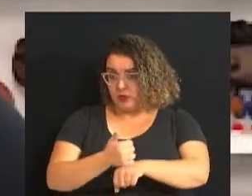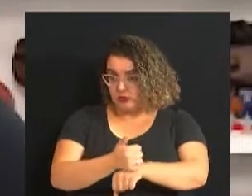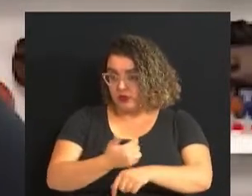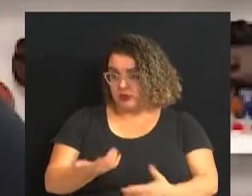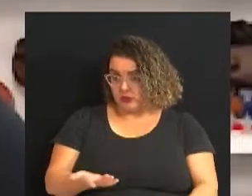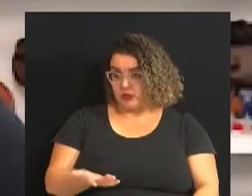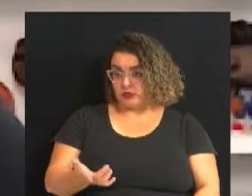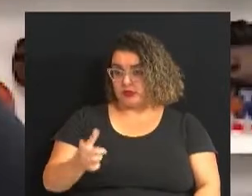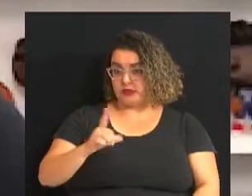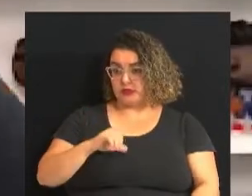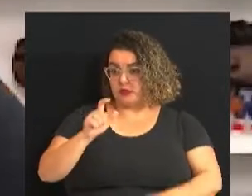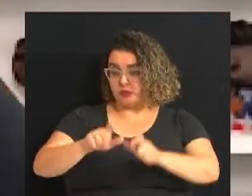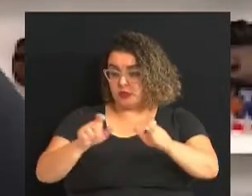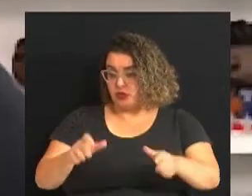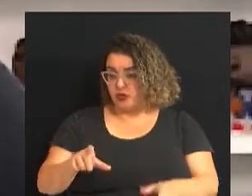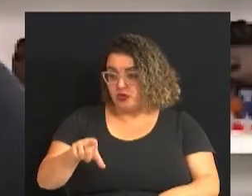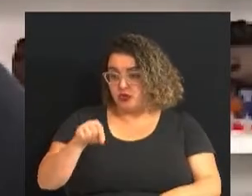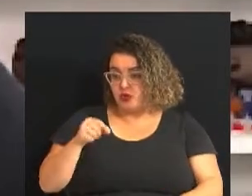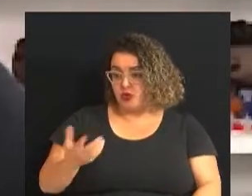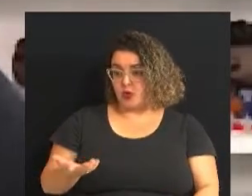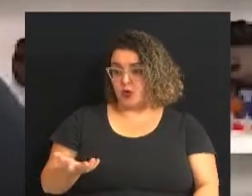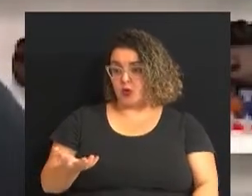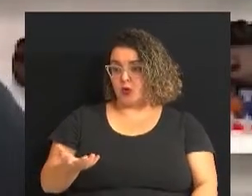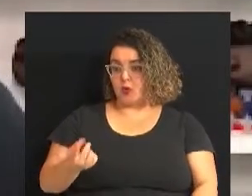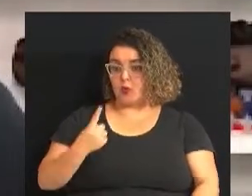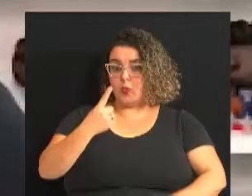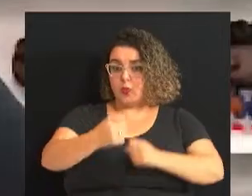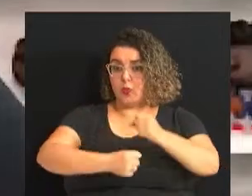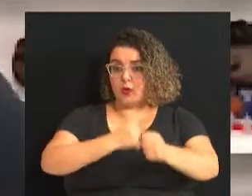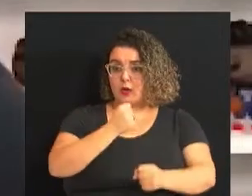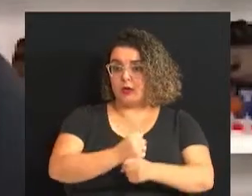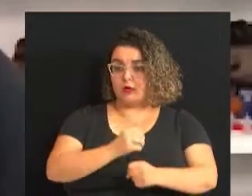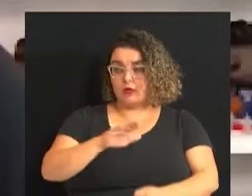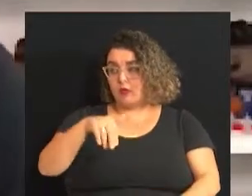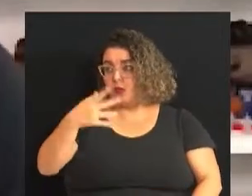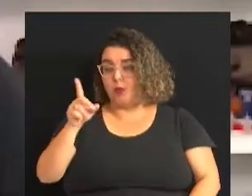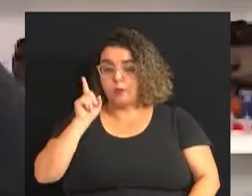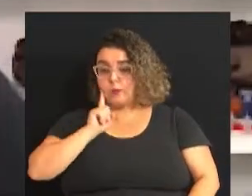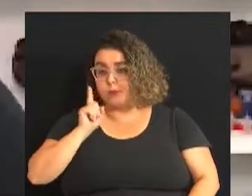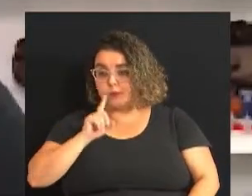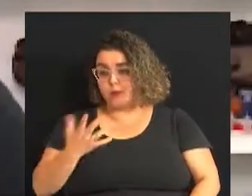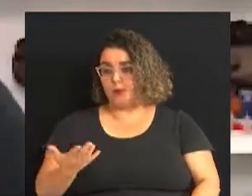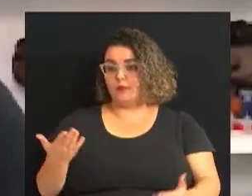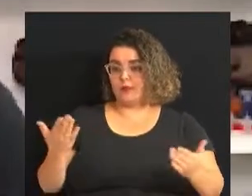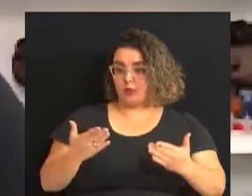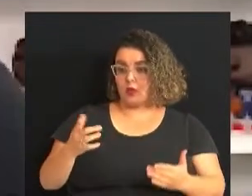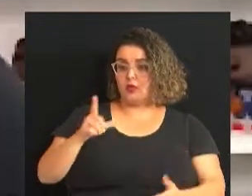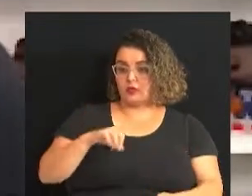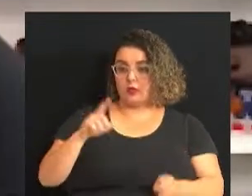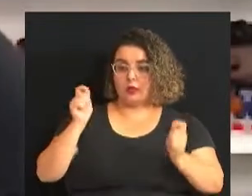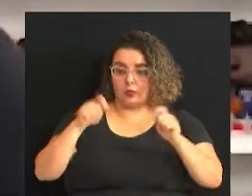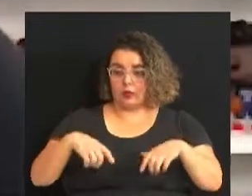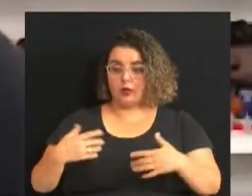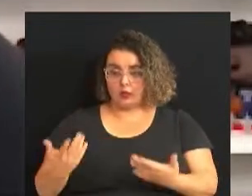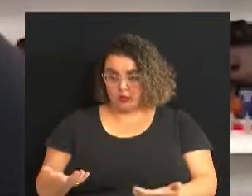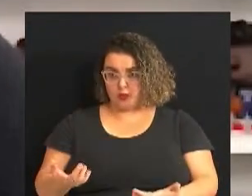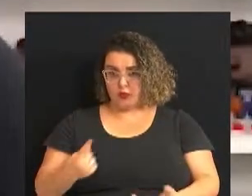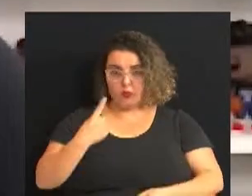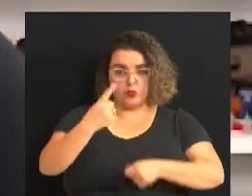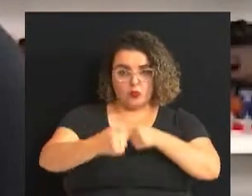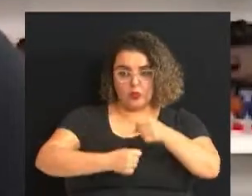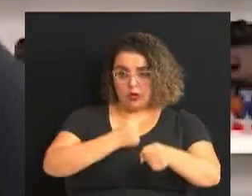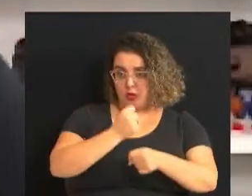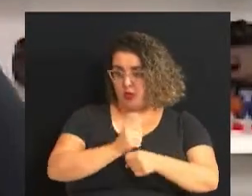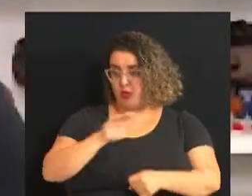gente, por exemplo, opta por jogar um ano fora dos Estados Tá. Unidos. Então, hoje tem a possibilidade de um cara jogar um ano fora dos